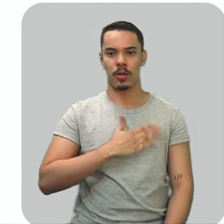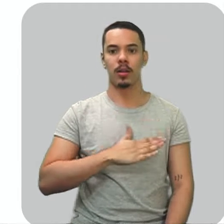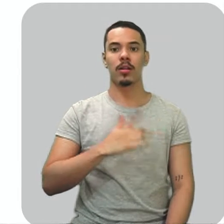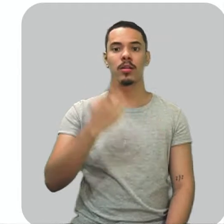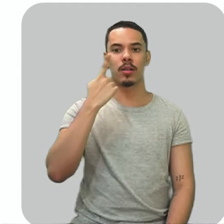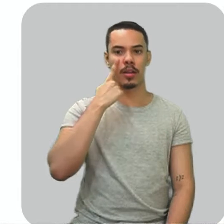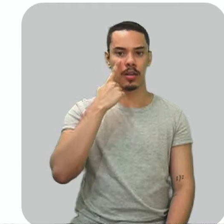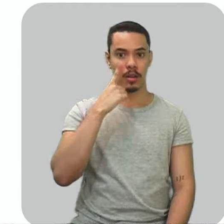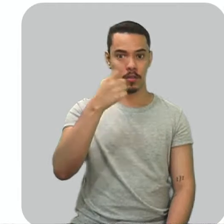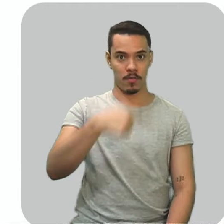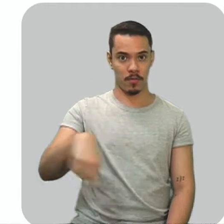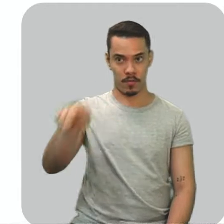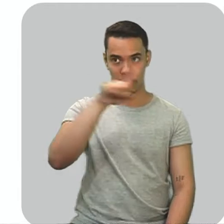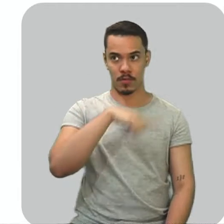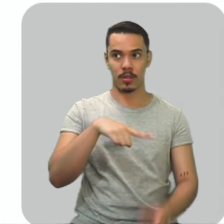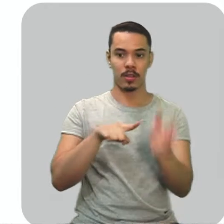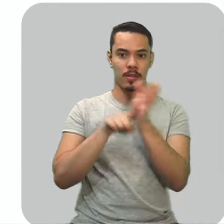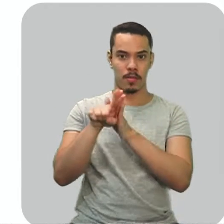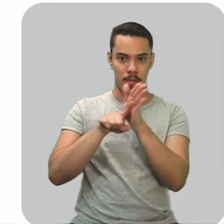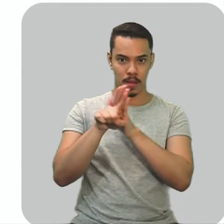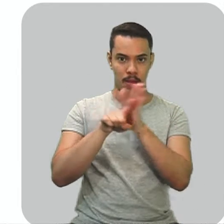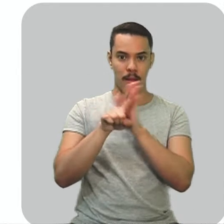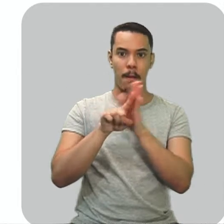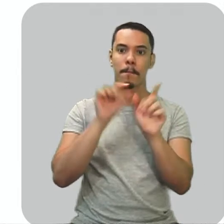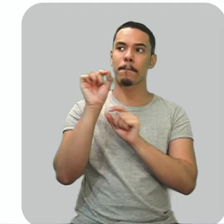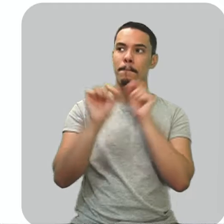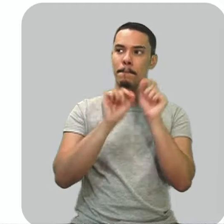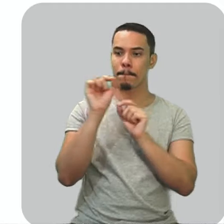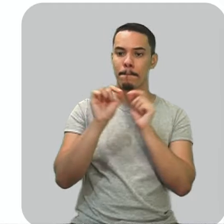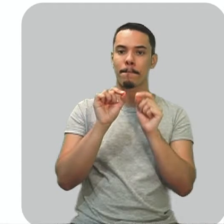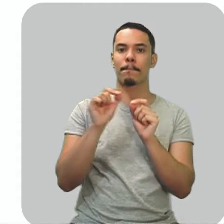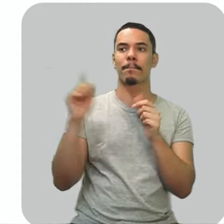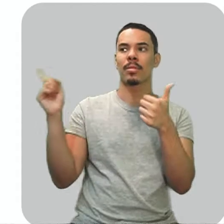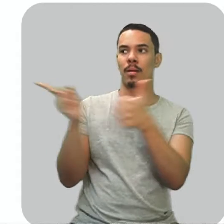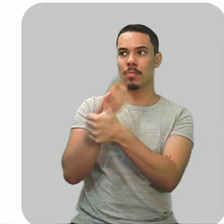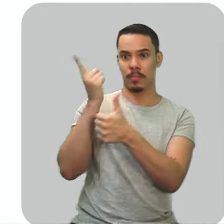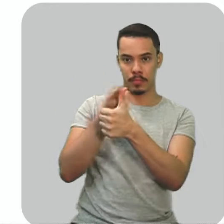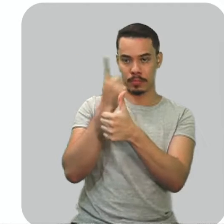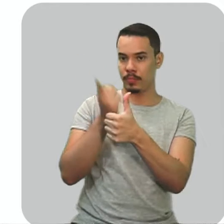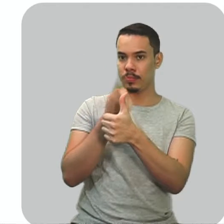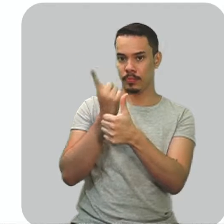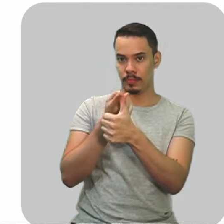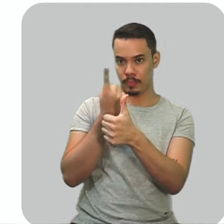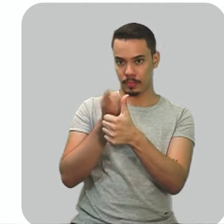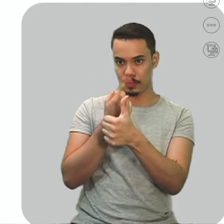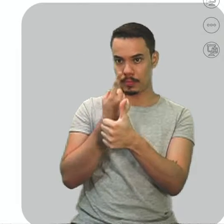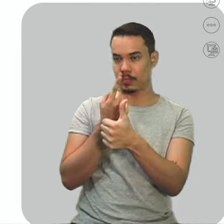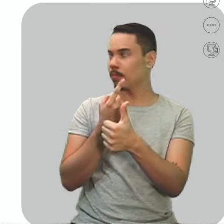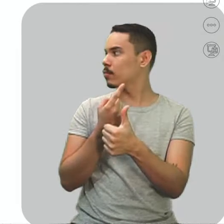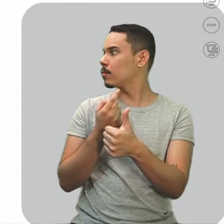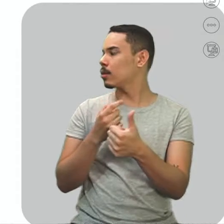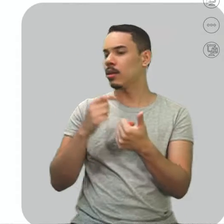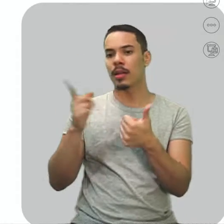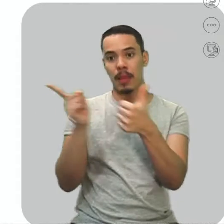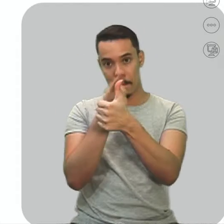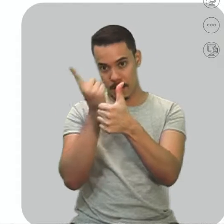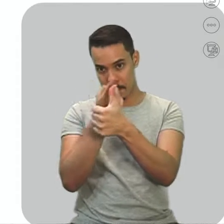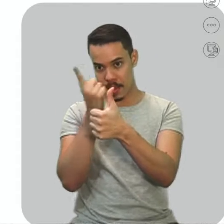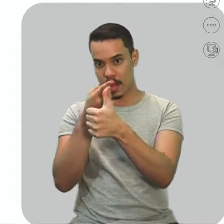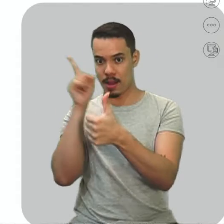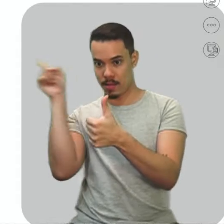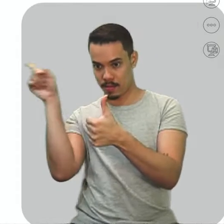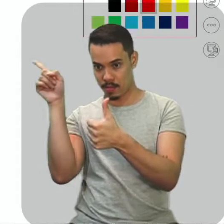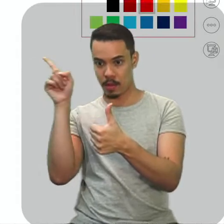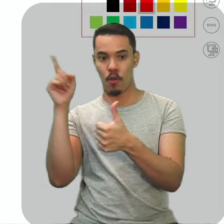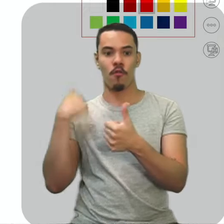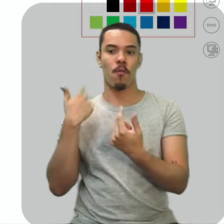aqui aqui você vai ver aqui na nessa primeira tá bom na primeira